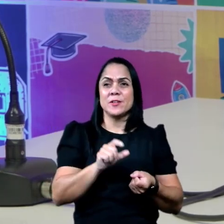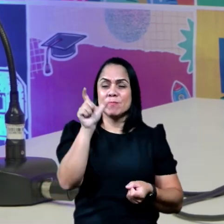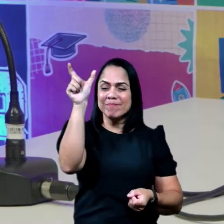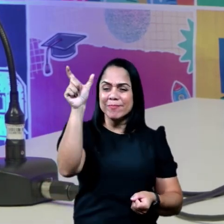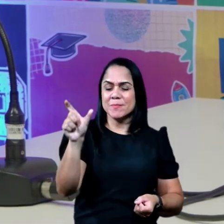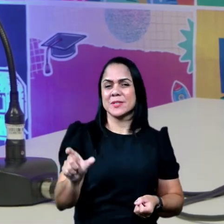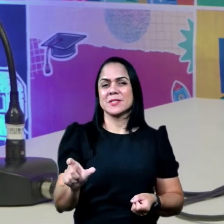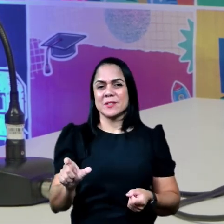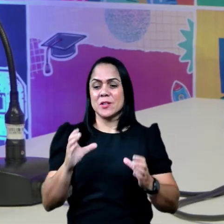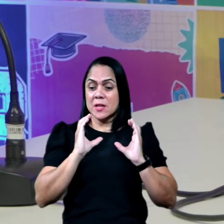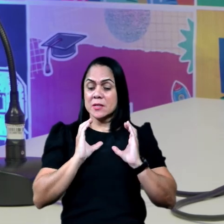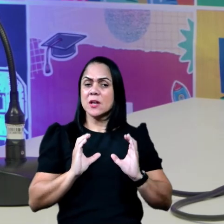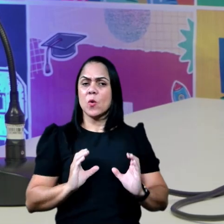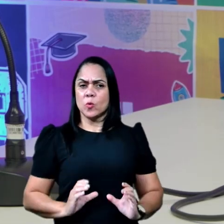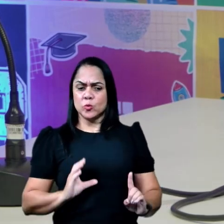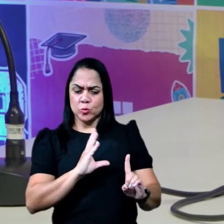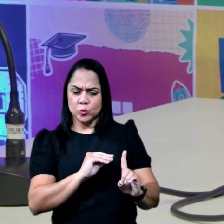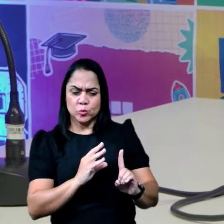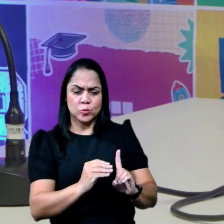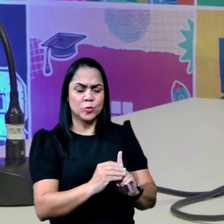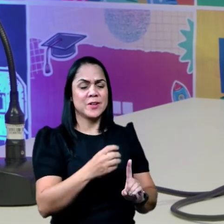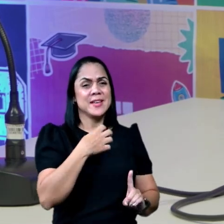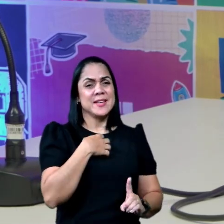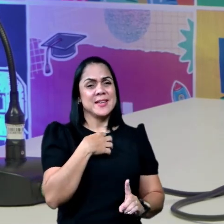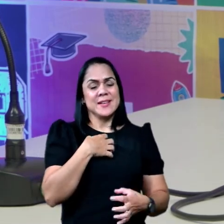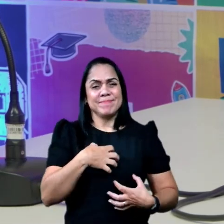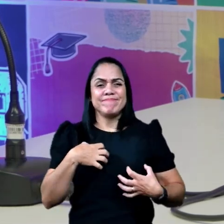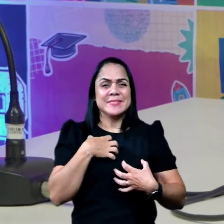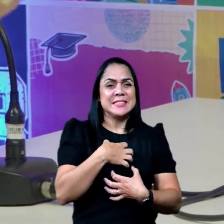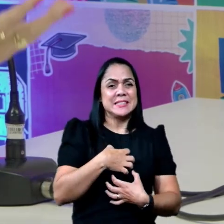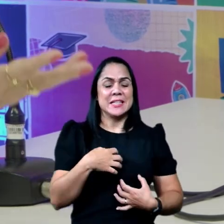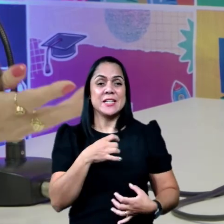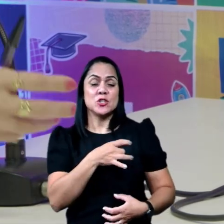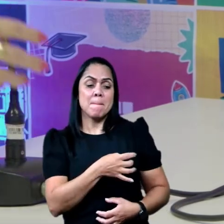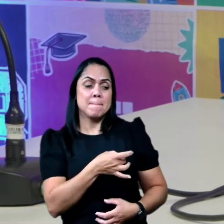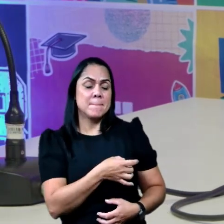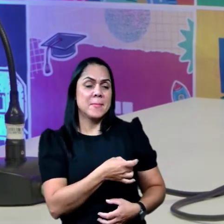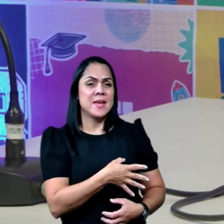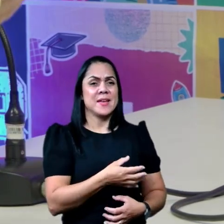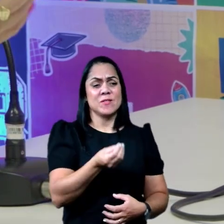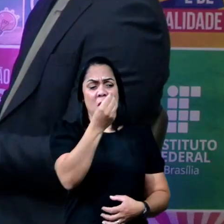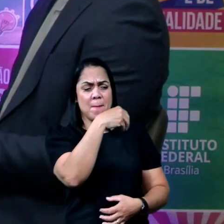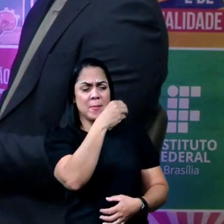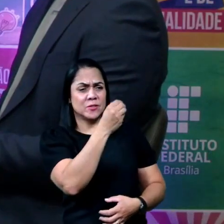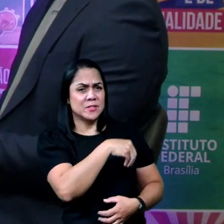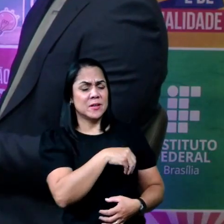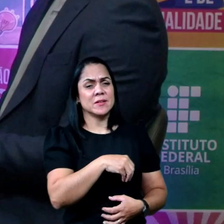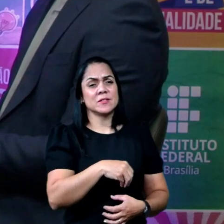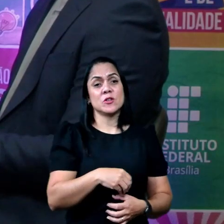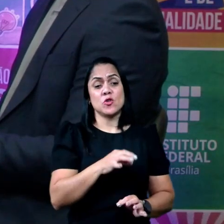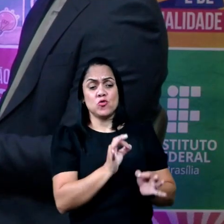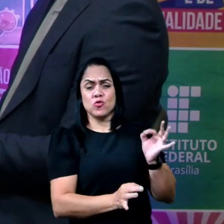reação, essa conduta?". E ela se questiona, e ela sente medo, ela sente menosprezada e não acolhida,